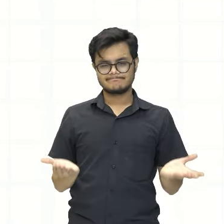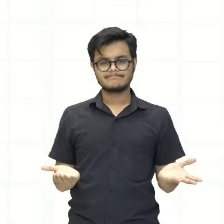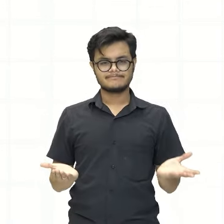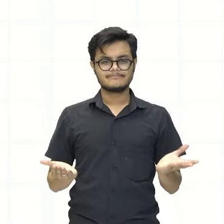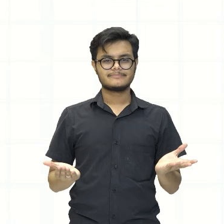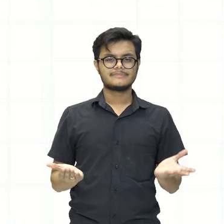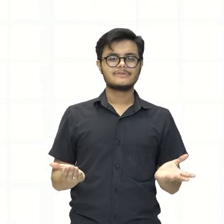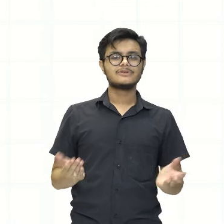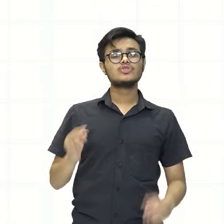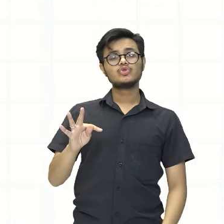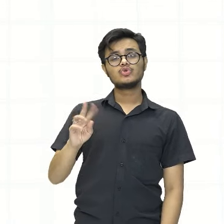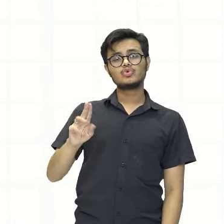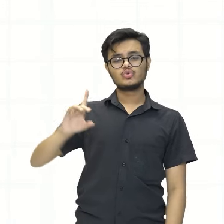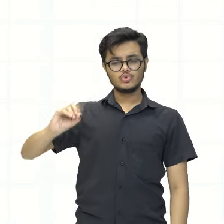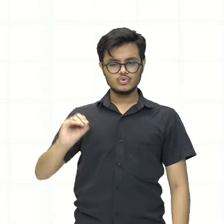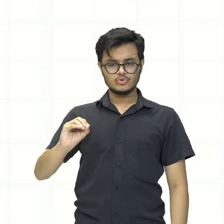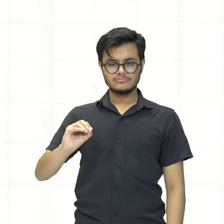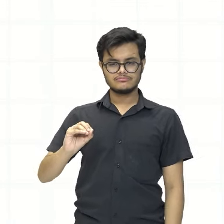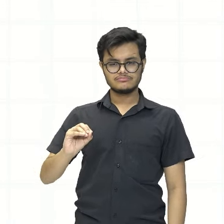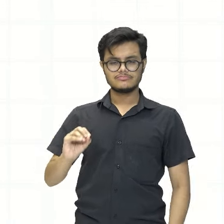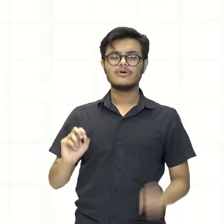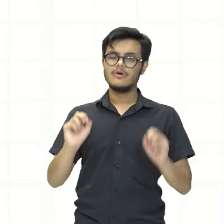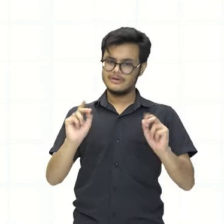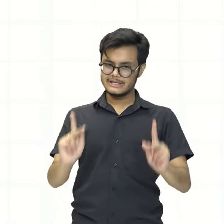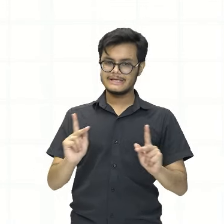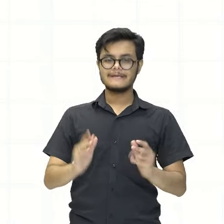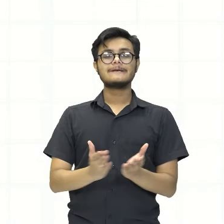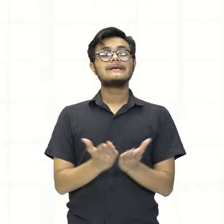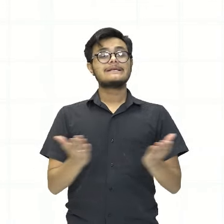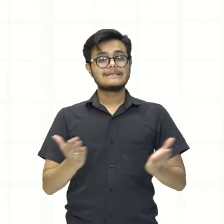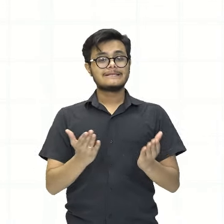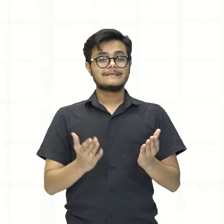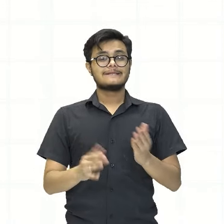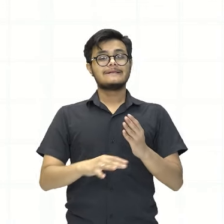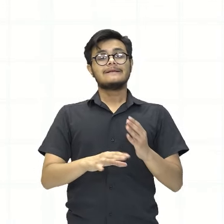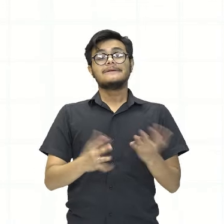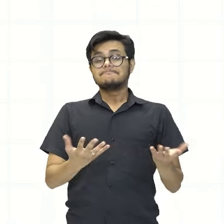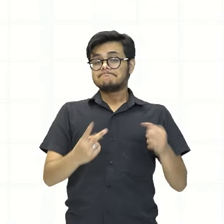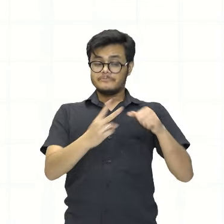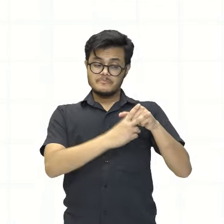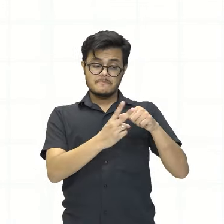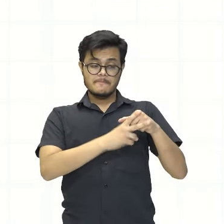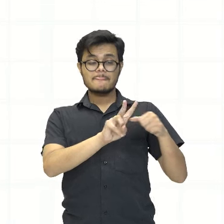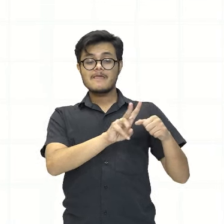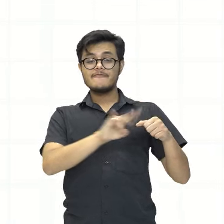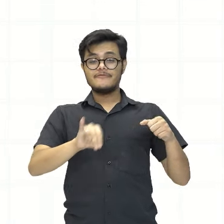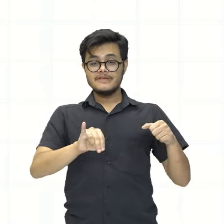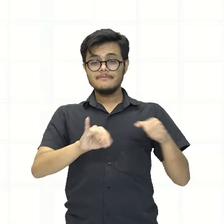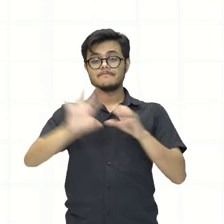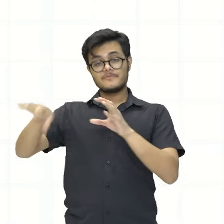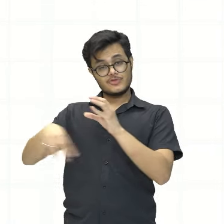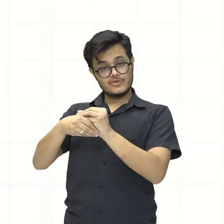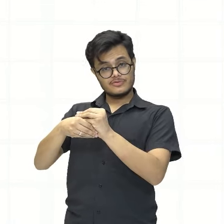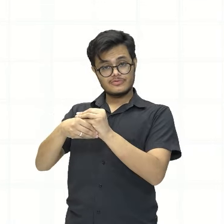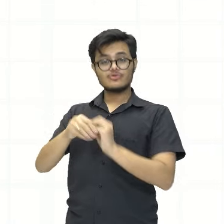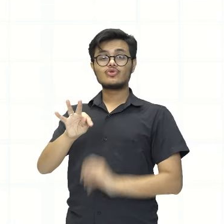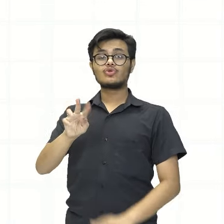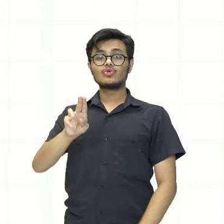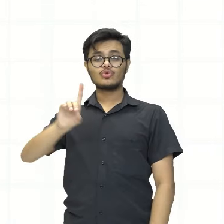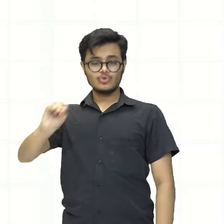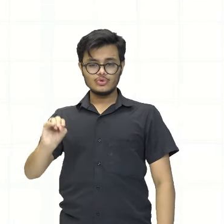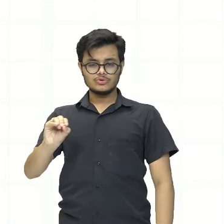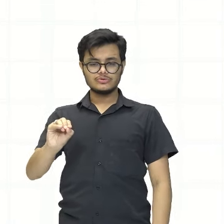o elemento é tudo ok então tudo é o complemento do meu verbo tem preposição